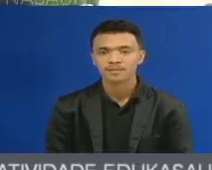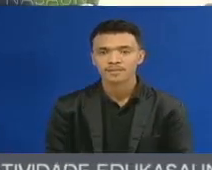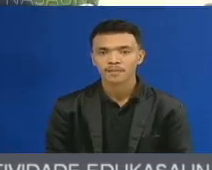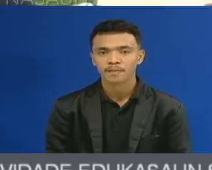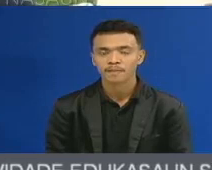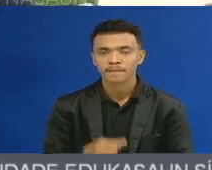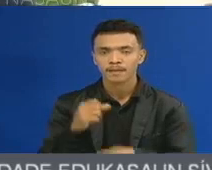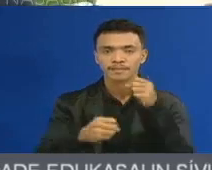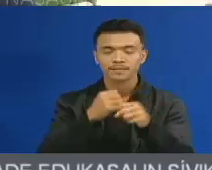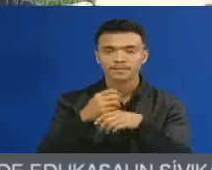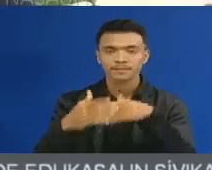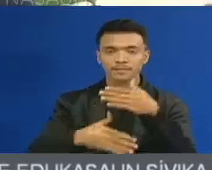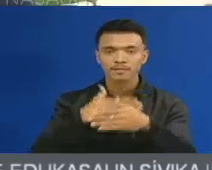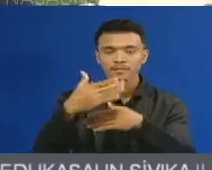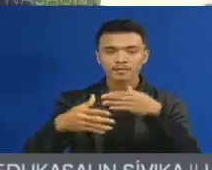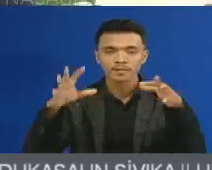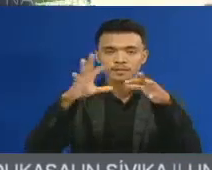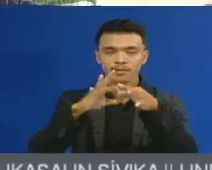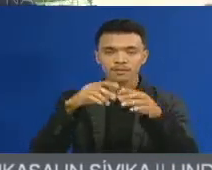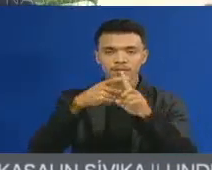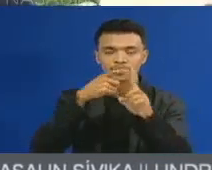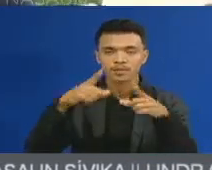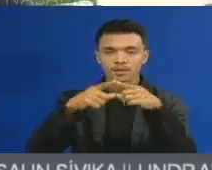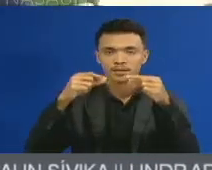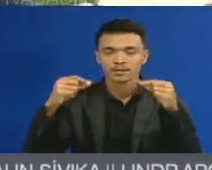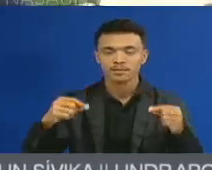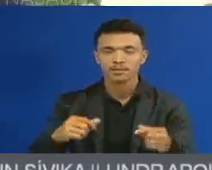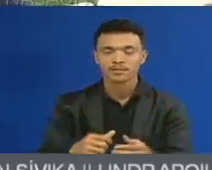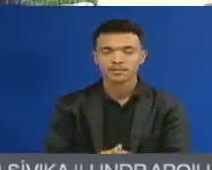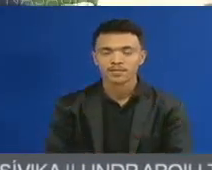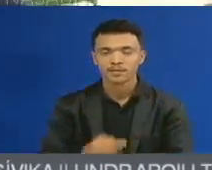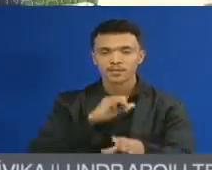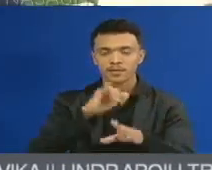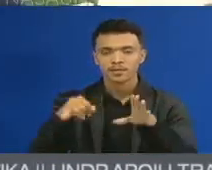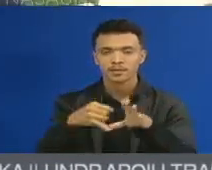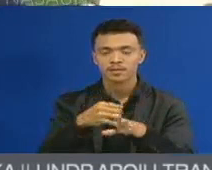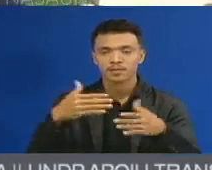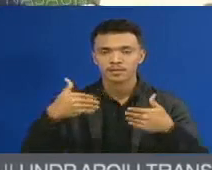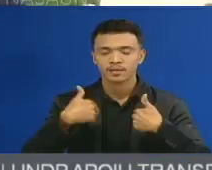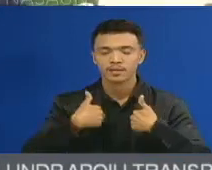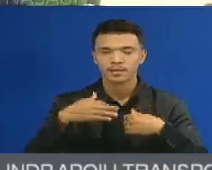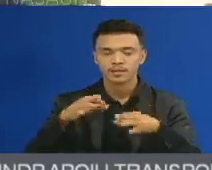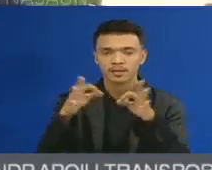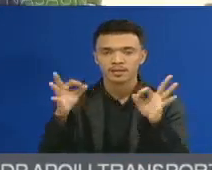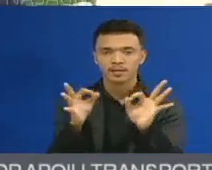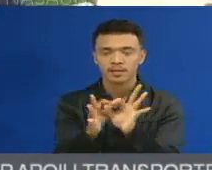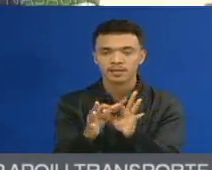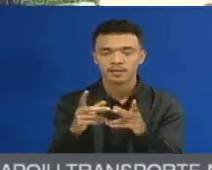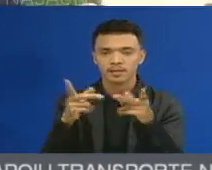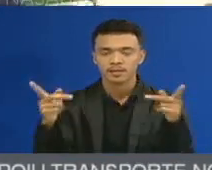Sirang Irene, membro Sirang Rusi Japan Ground Self-Defense Force, envolve ona e a capacitação e a